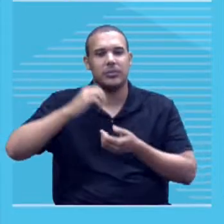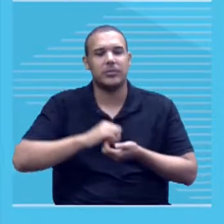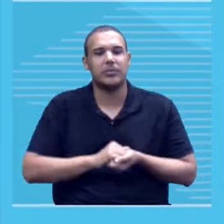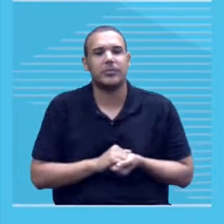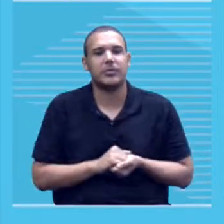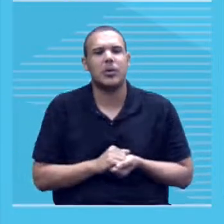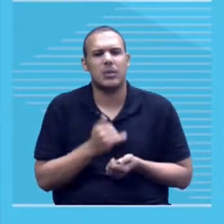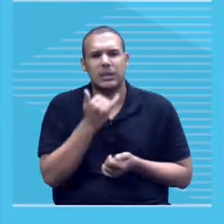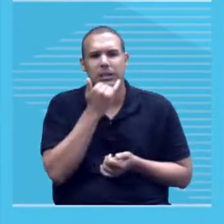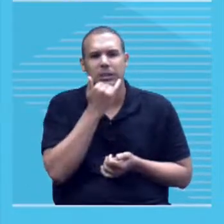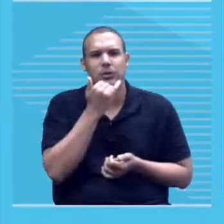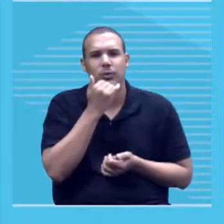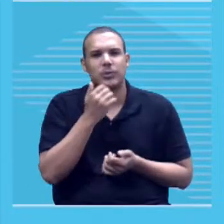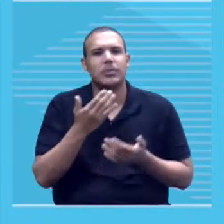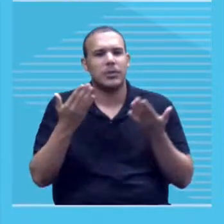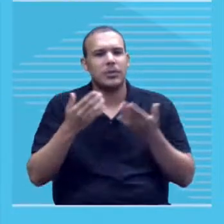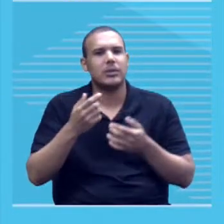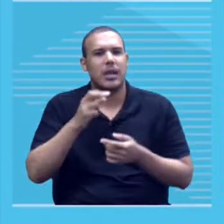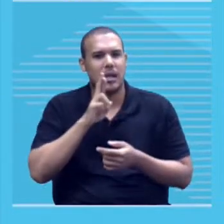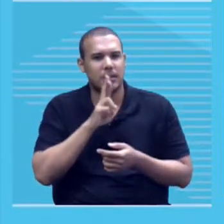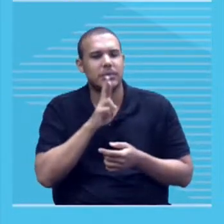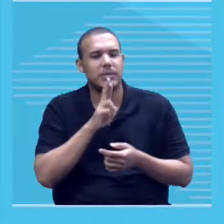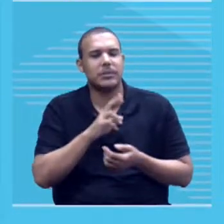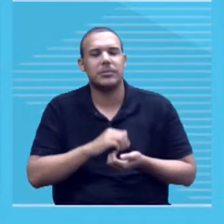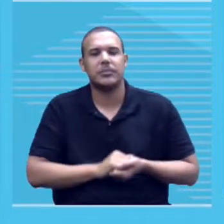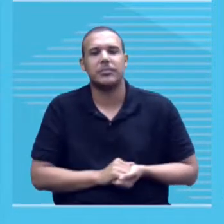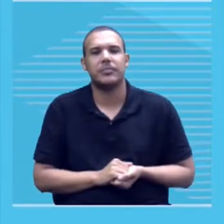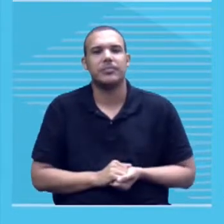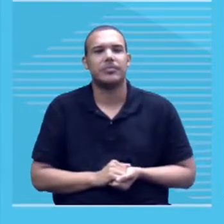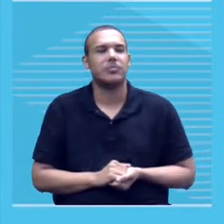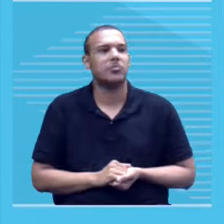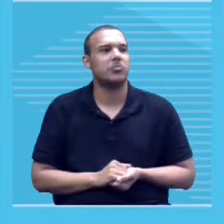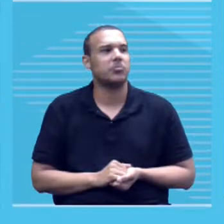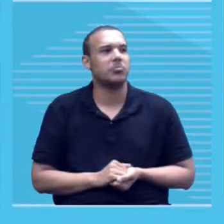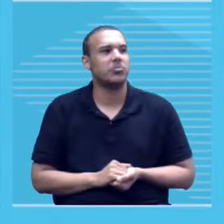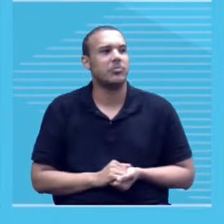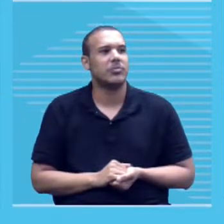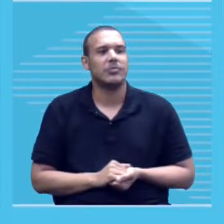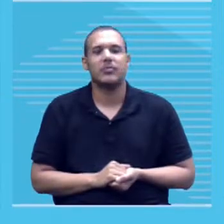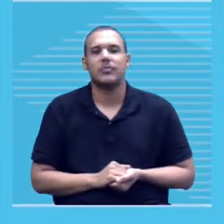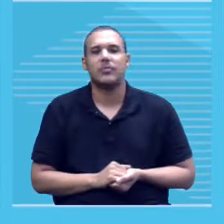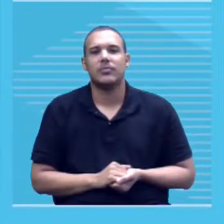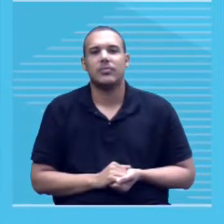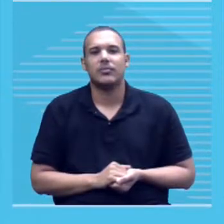questão já foi. Não era para ela estar aí. Questão repetida. Ah, agora sim.